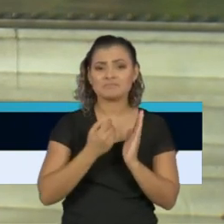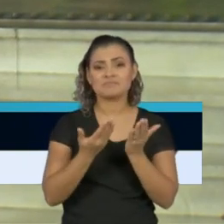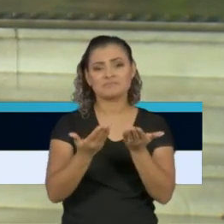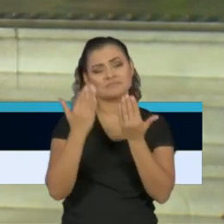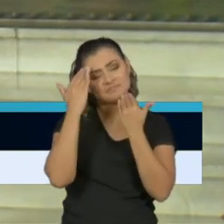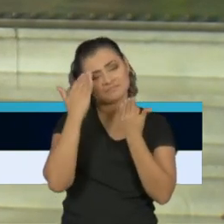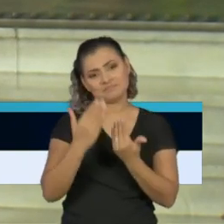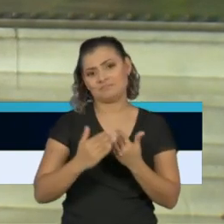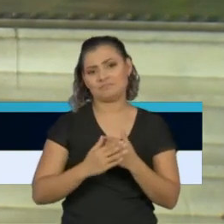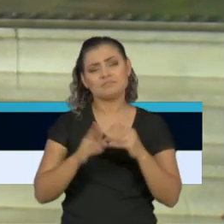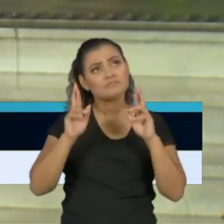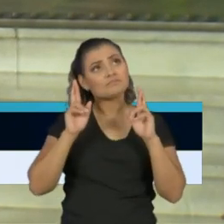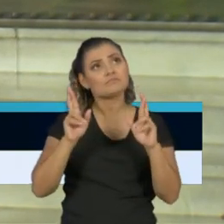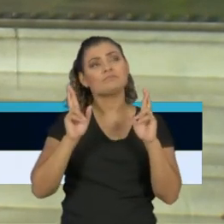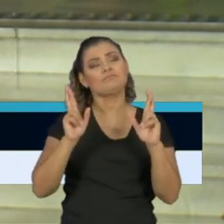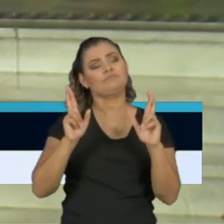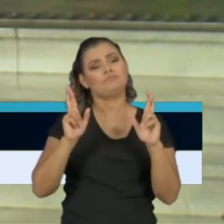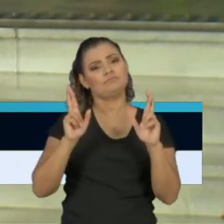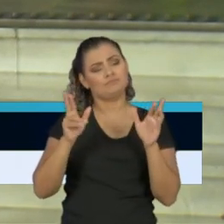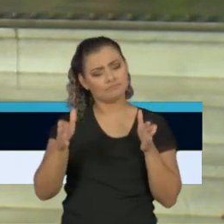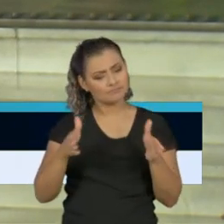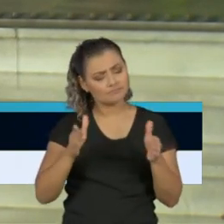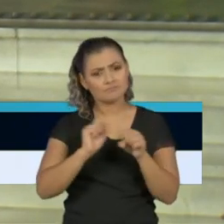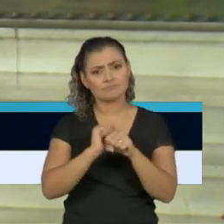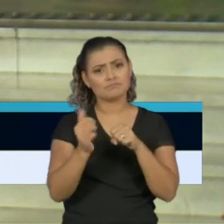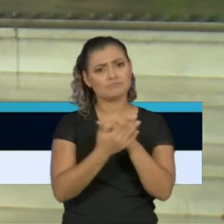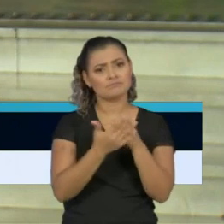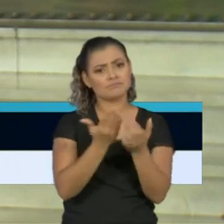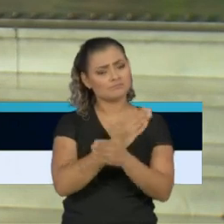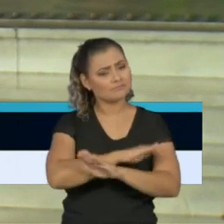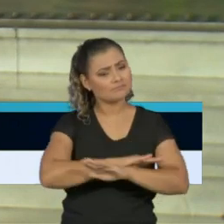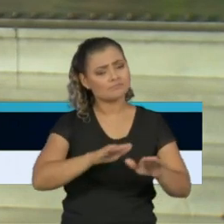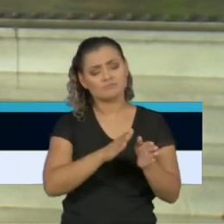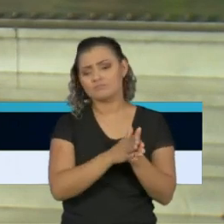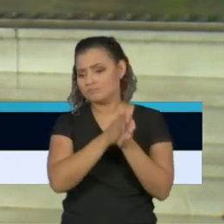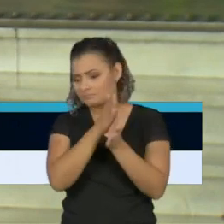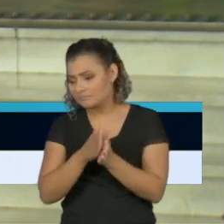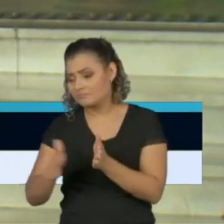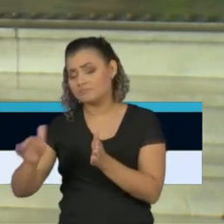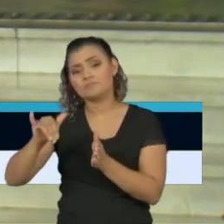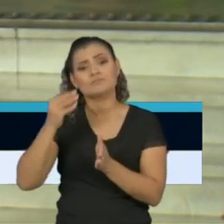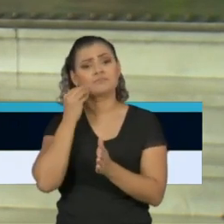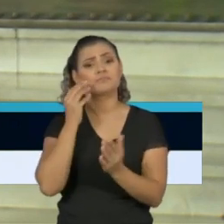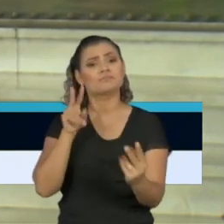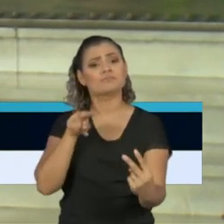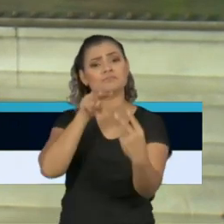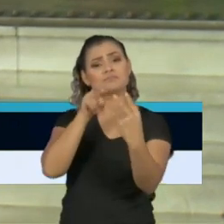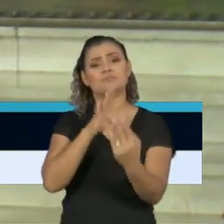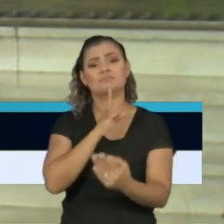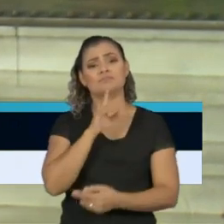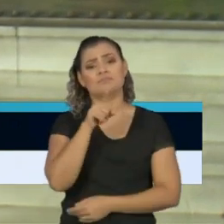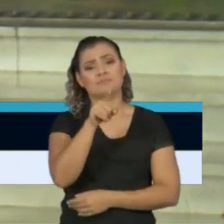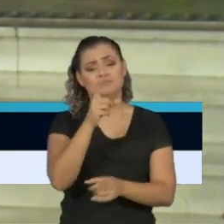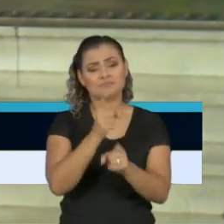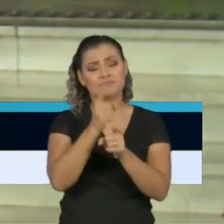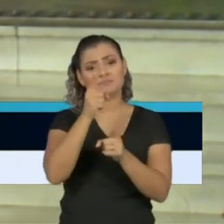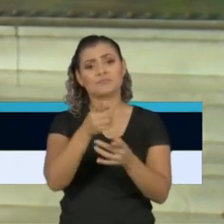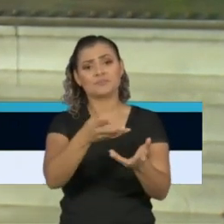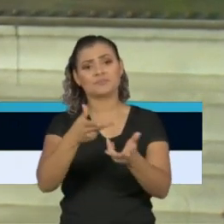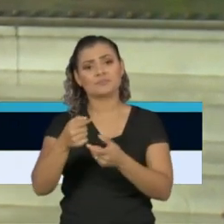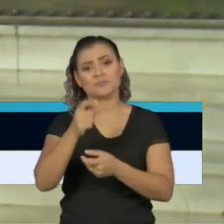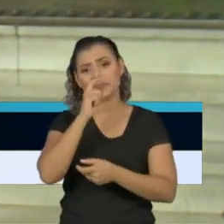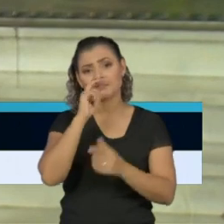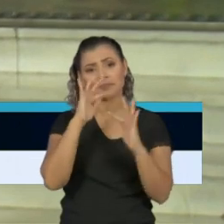E eu espero que após esta crise eu tenha a oportunidade de conhecer você e convidar você e seus